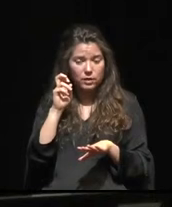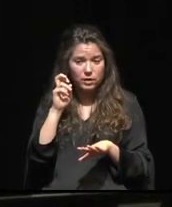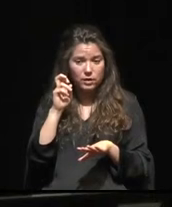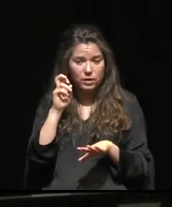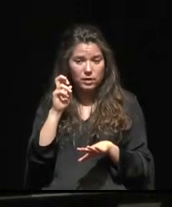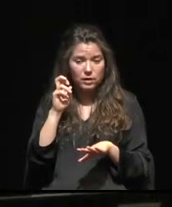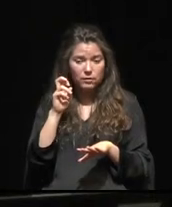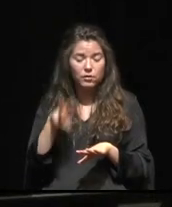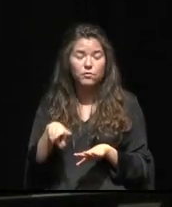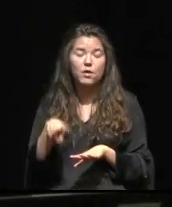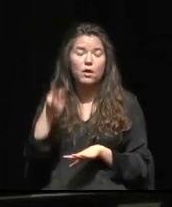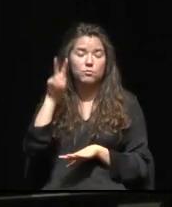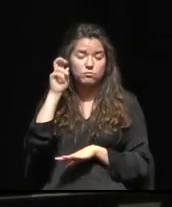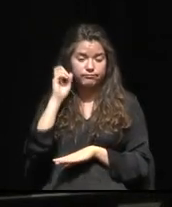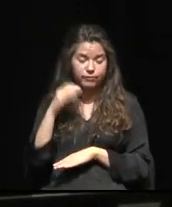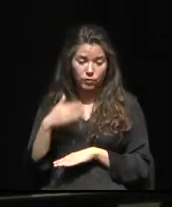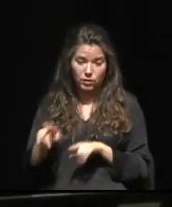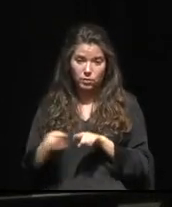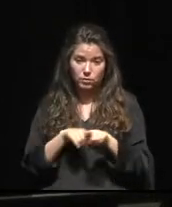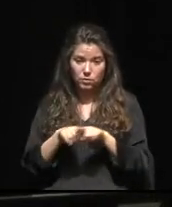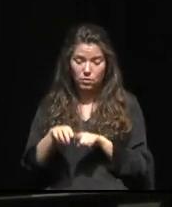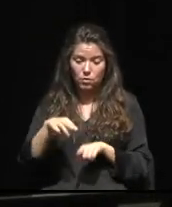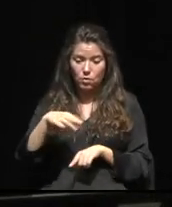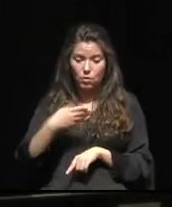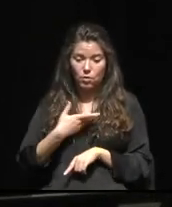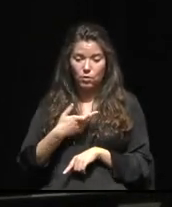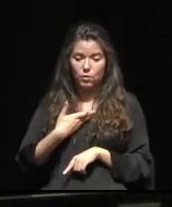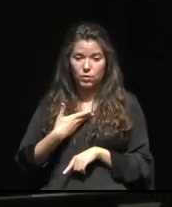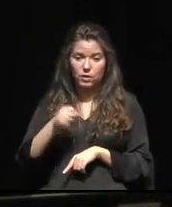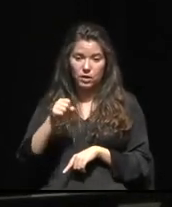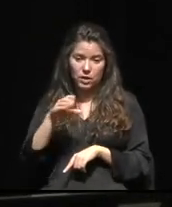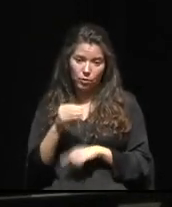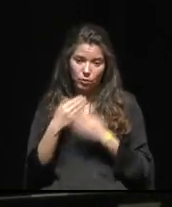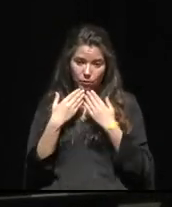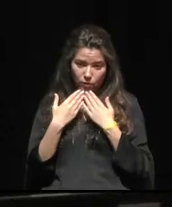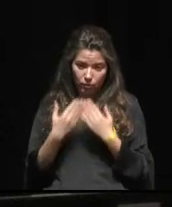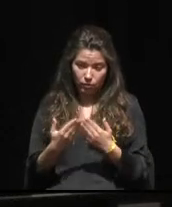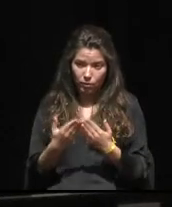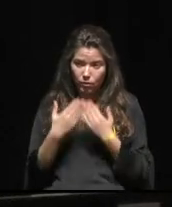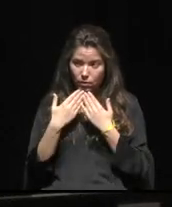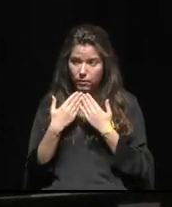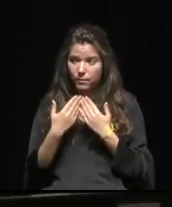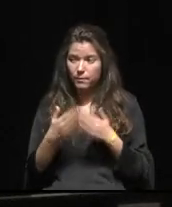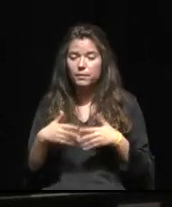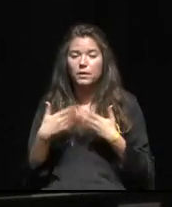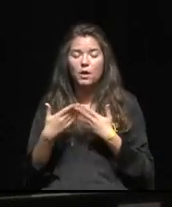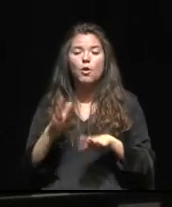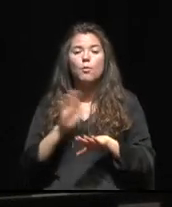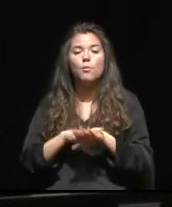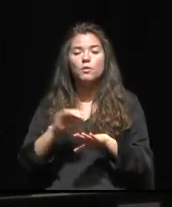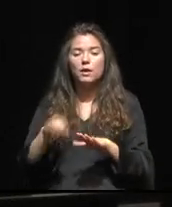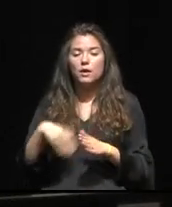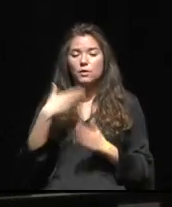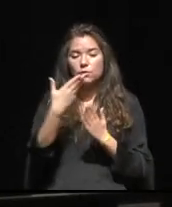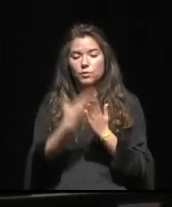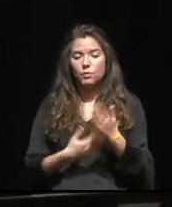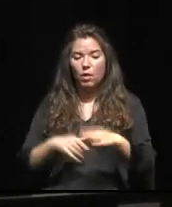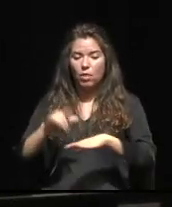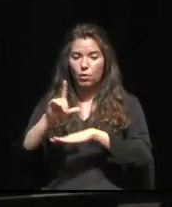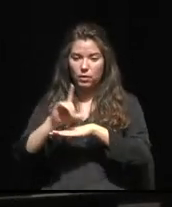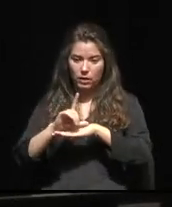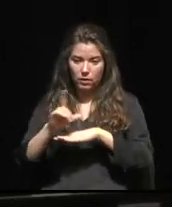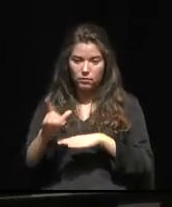Gonçalves Vamos ouvir o deputado Rodrigo Melo Gonçalves por favor sobre a recomendação do